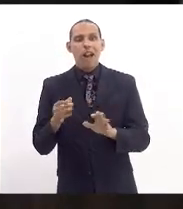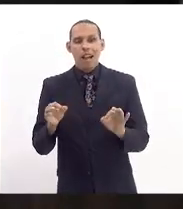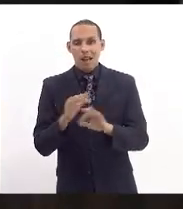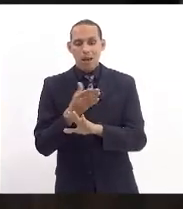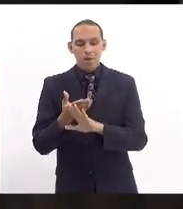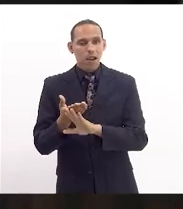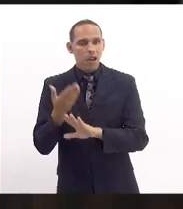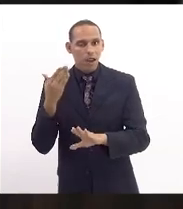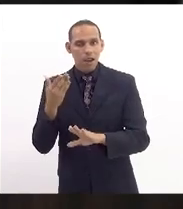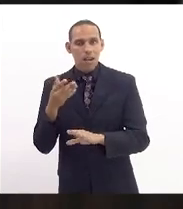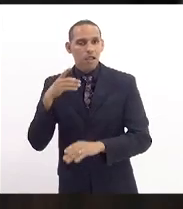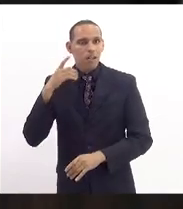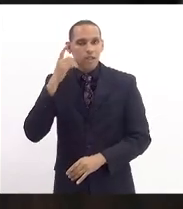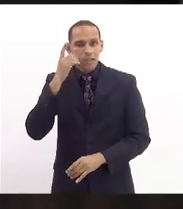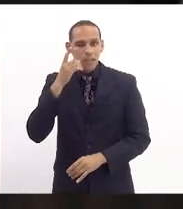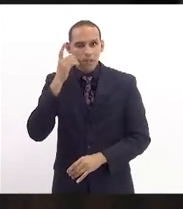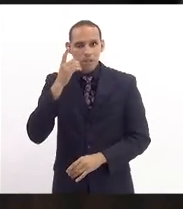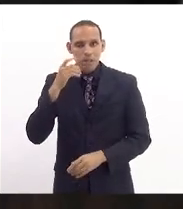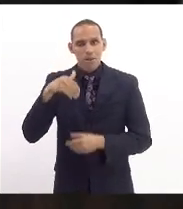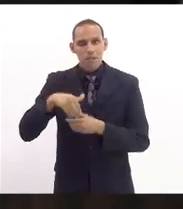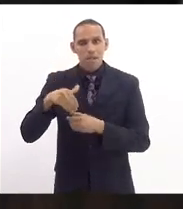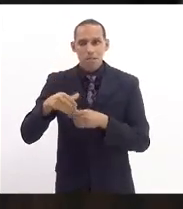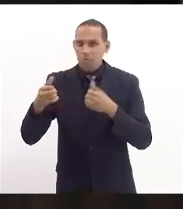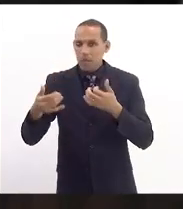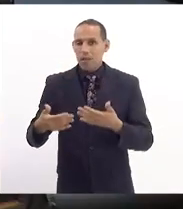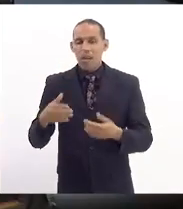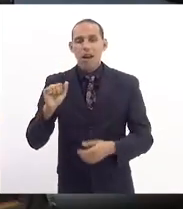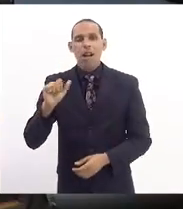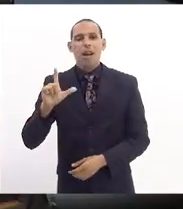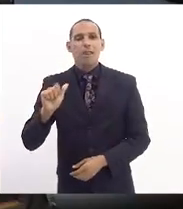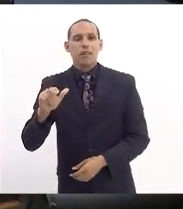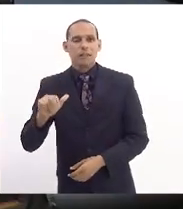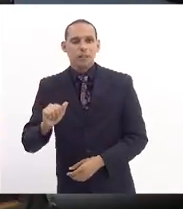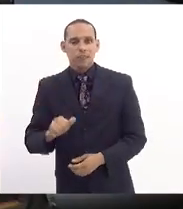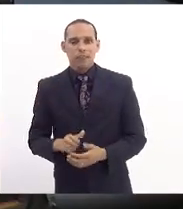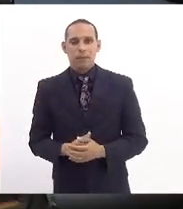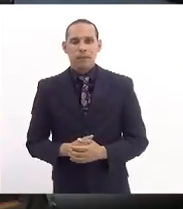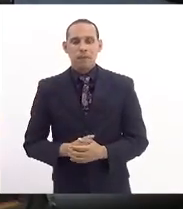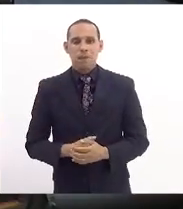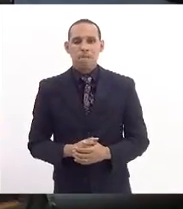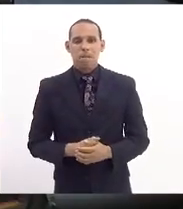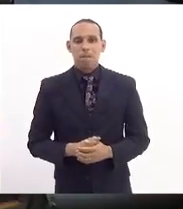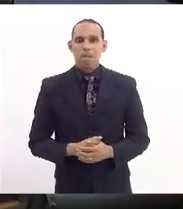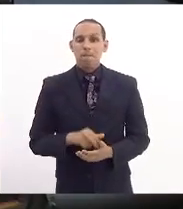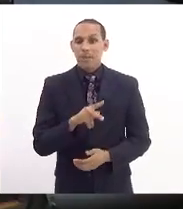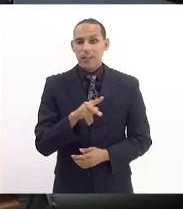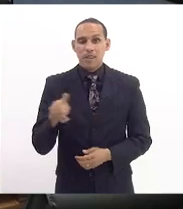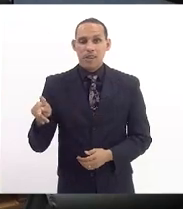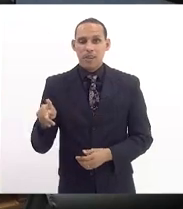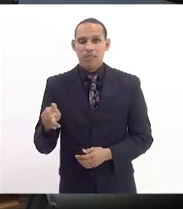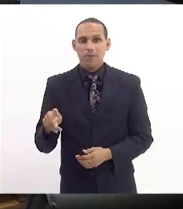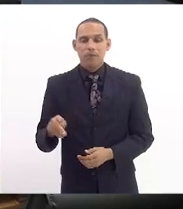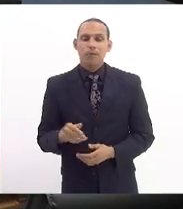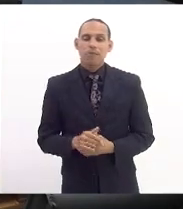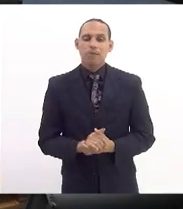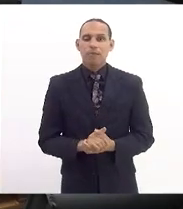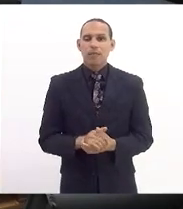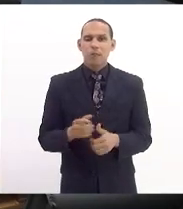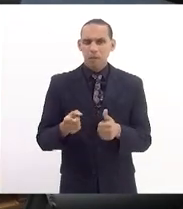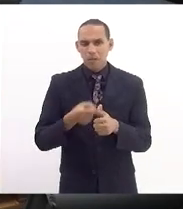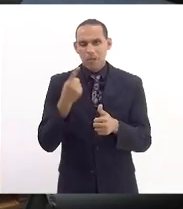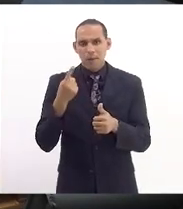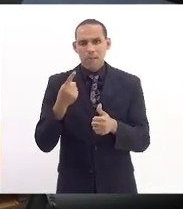passa a palavra a deputada para declaração Alana Passos o presidente antes de mais nada